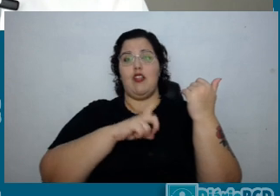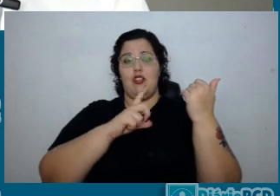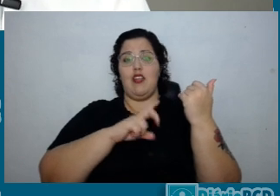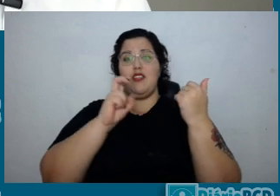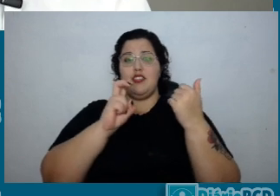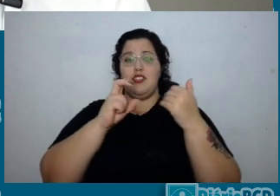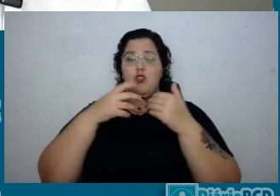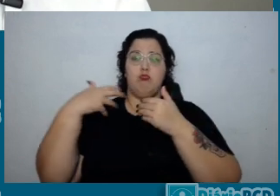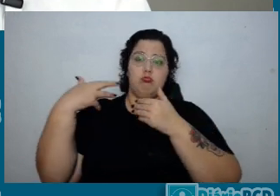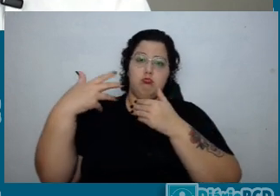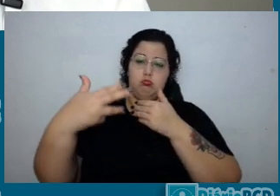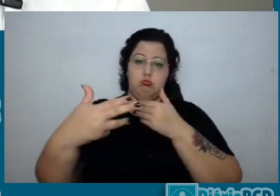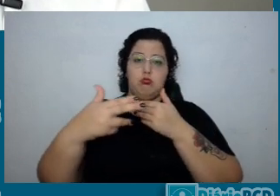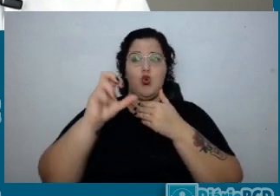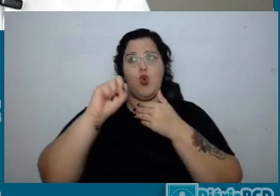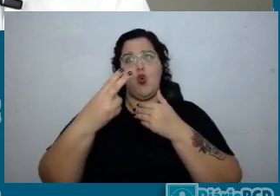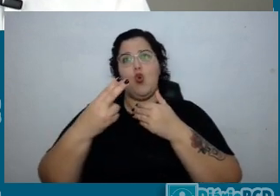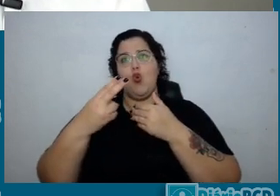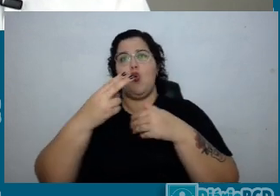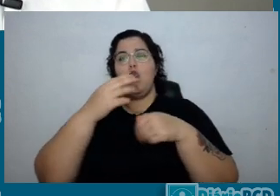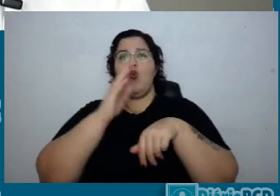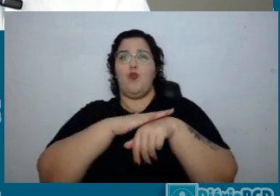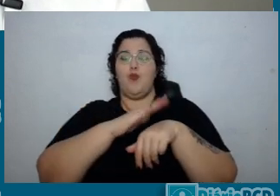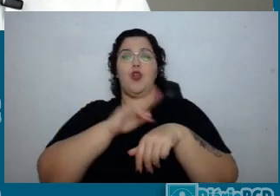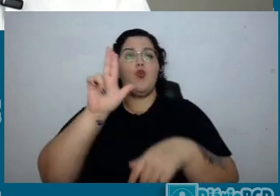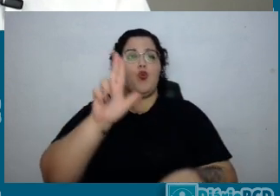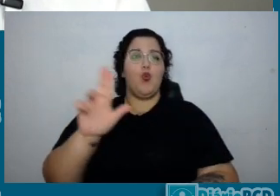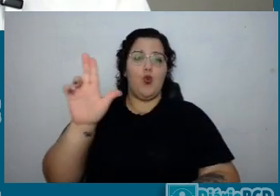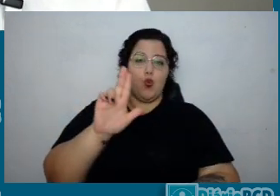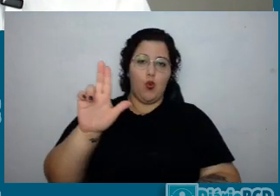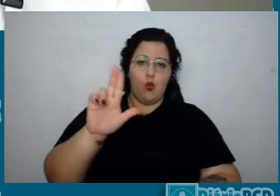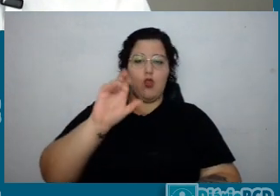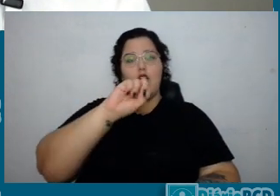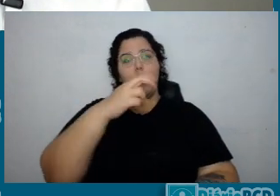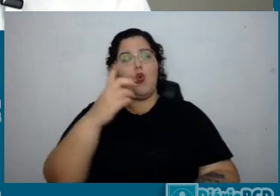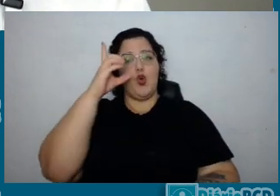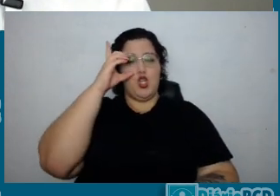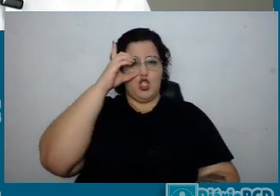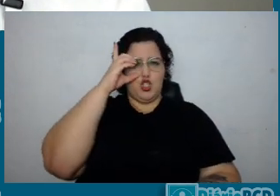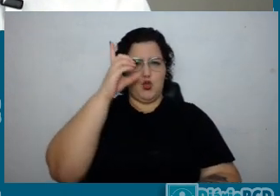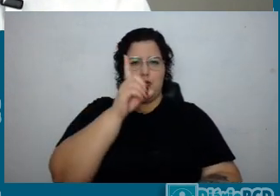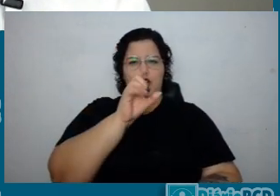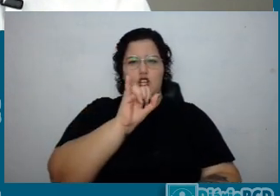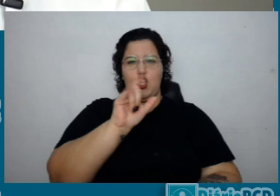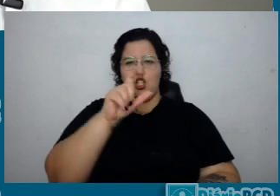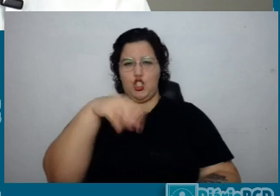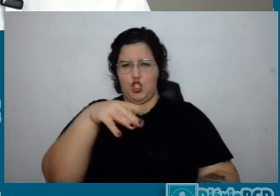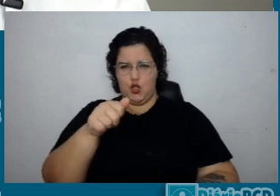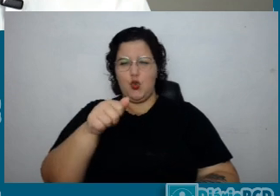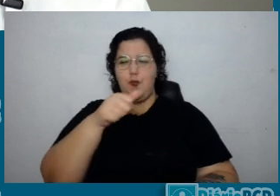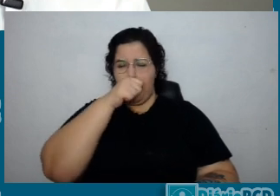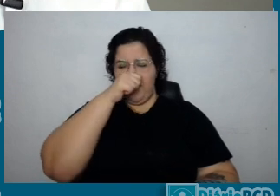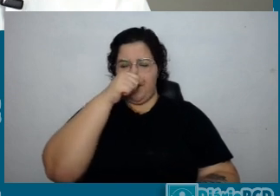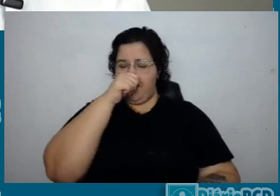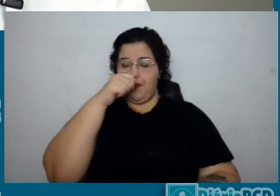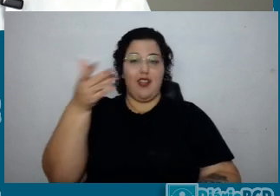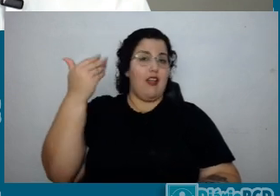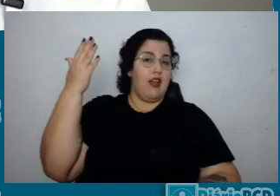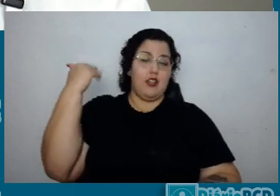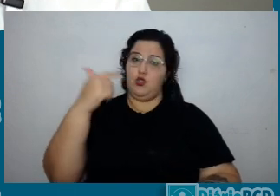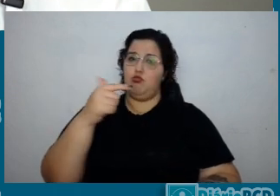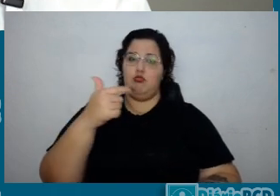as 5 conferências vão acontecer ou no governo Lula ou no governo Dilma. Né? Não teve Conferência Nacional,